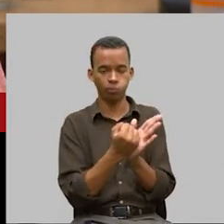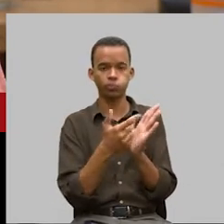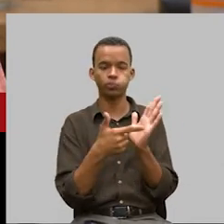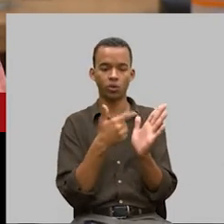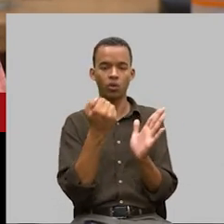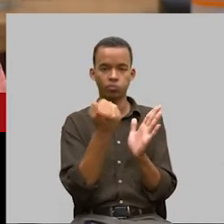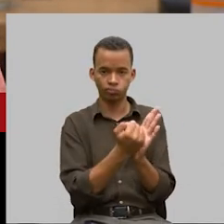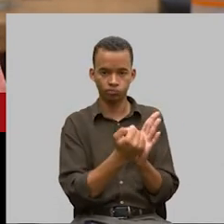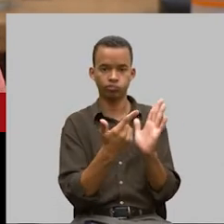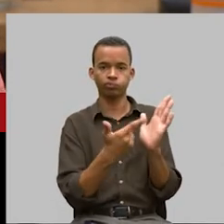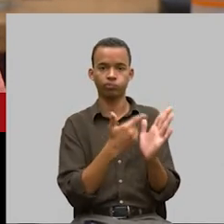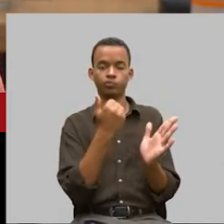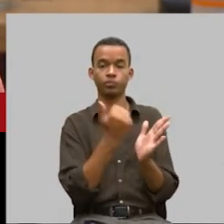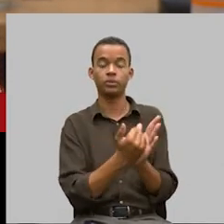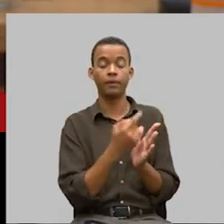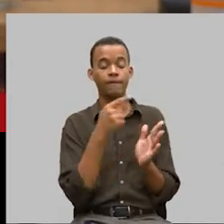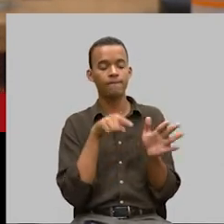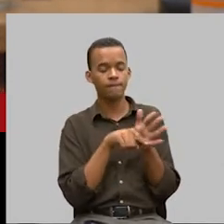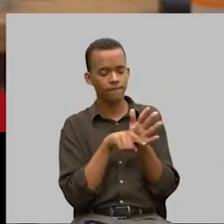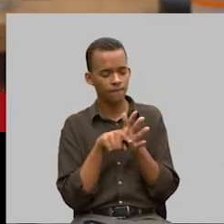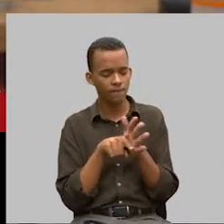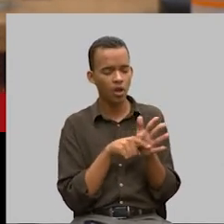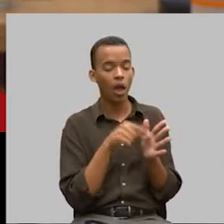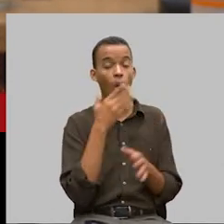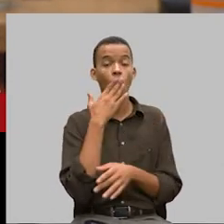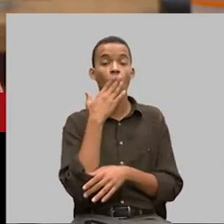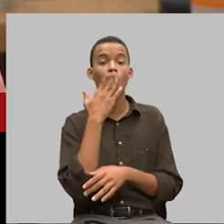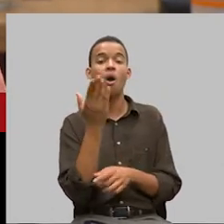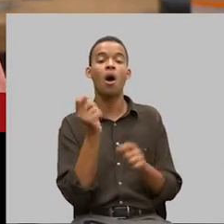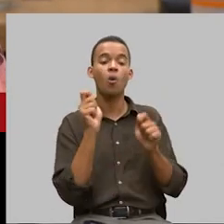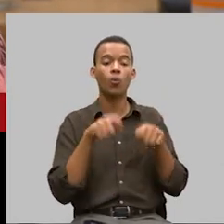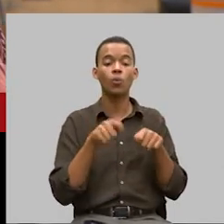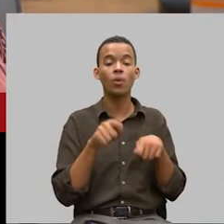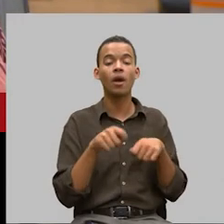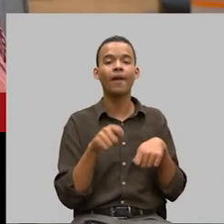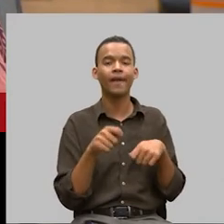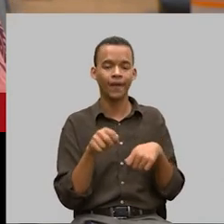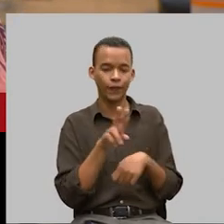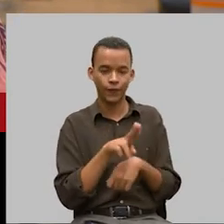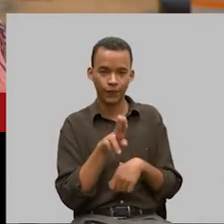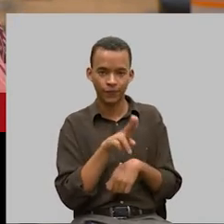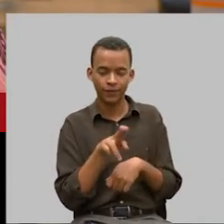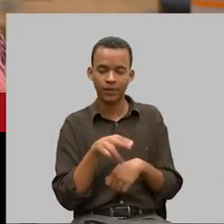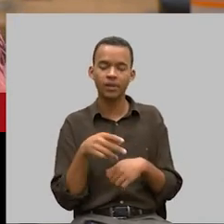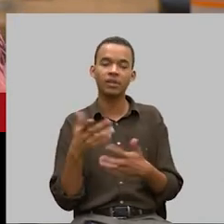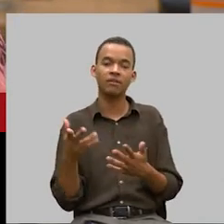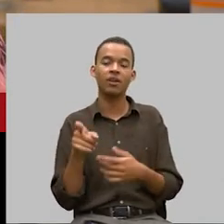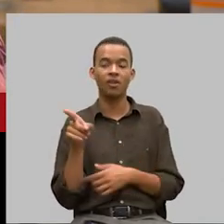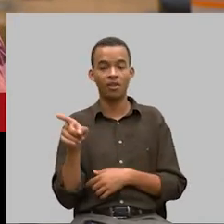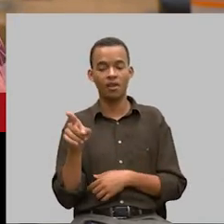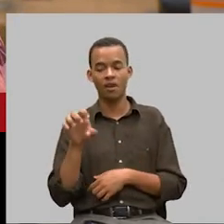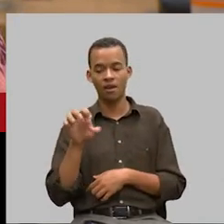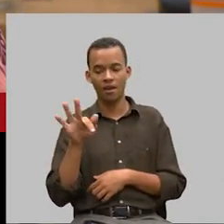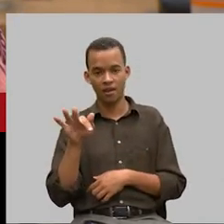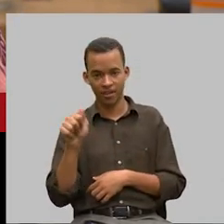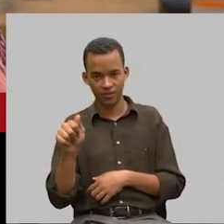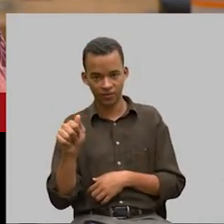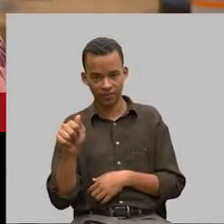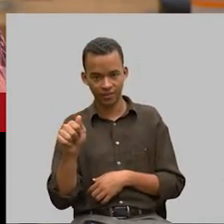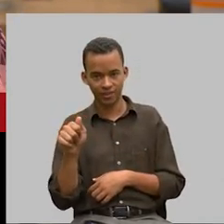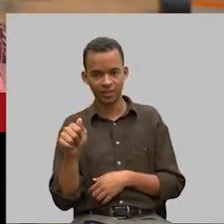pra gente dar aula com eles 4 anos depois de uso e a Efa e as Educação do campo ao invés de de